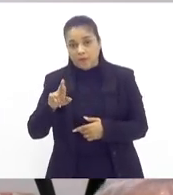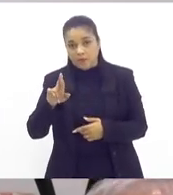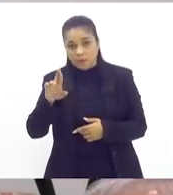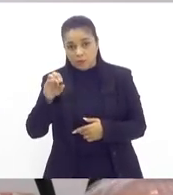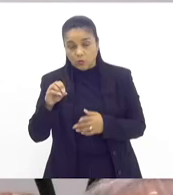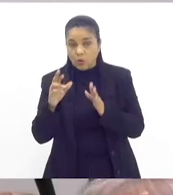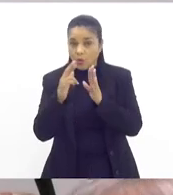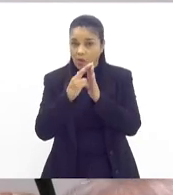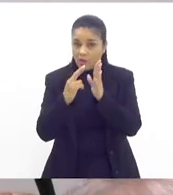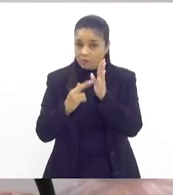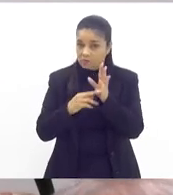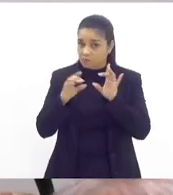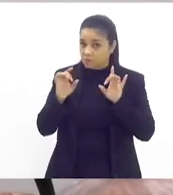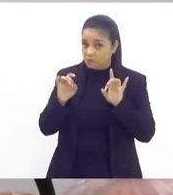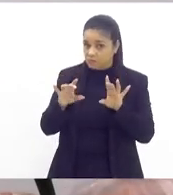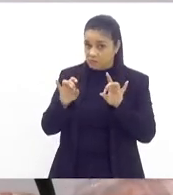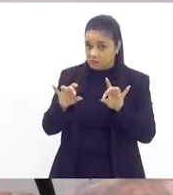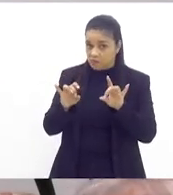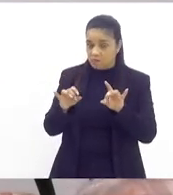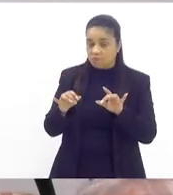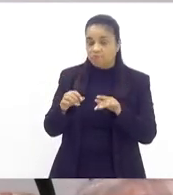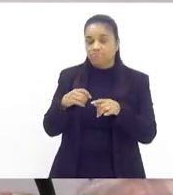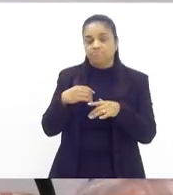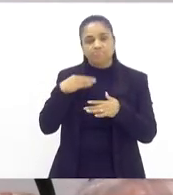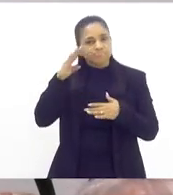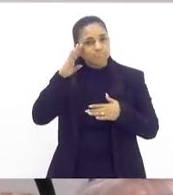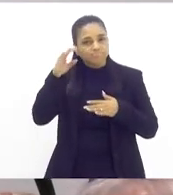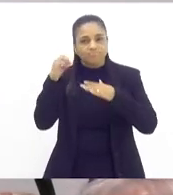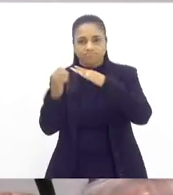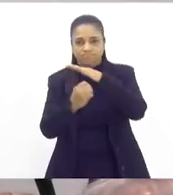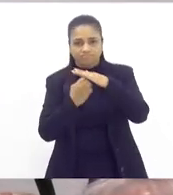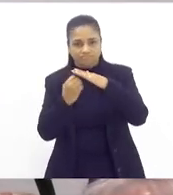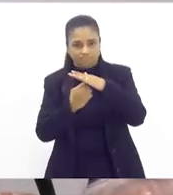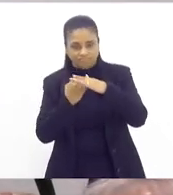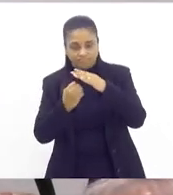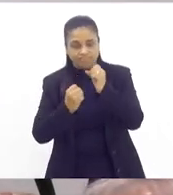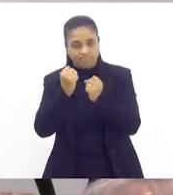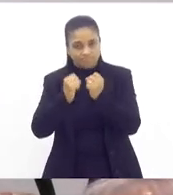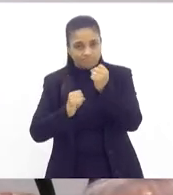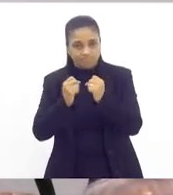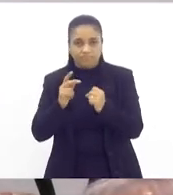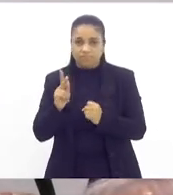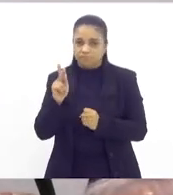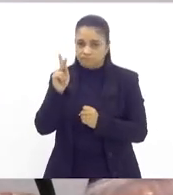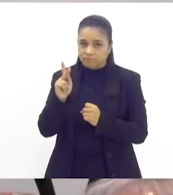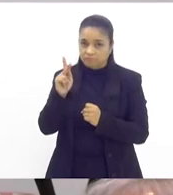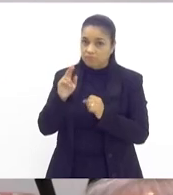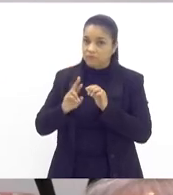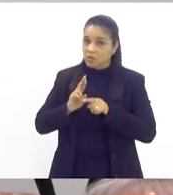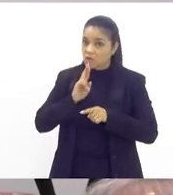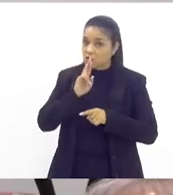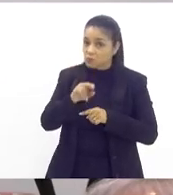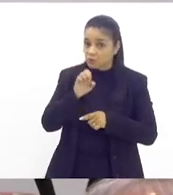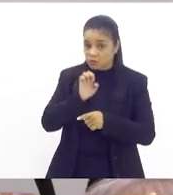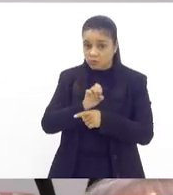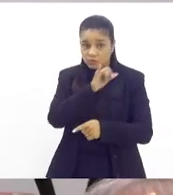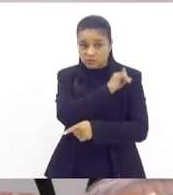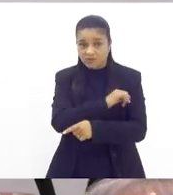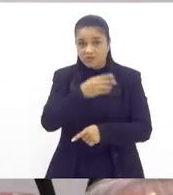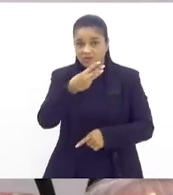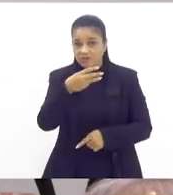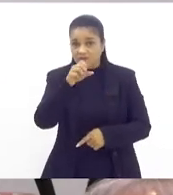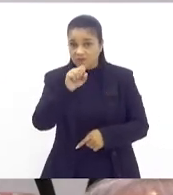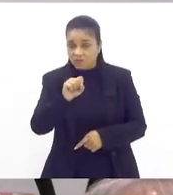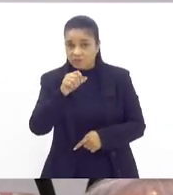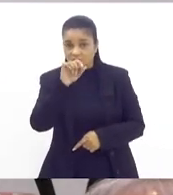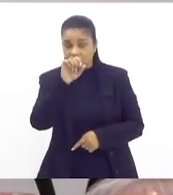especial, indispensável para a indústria de petróleo. A extração de petróleo aqui no Estado responde por 38,2%